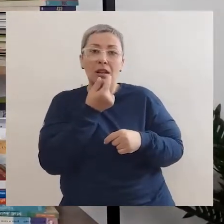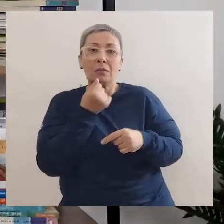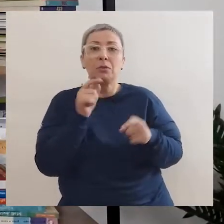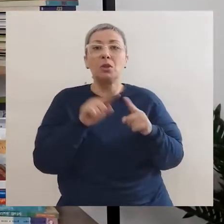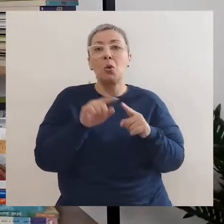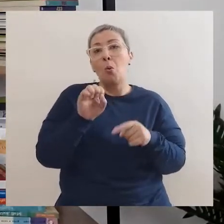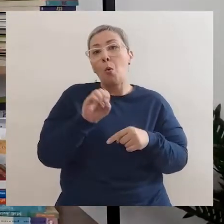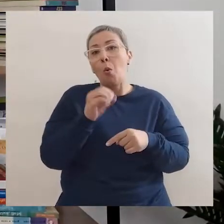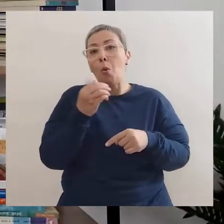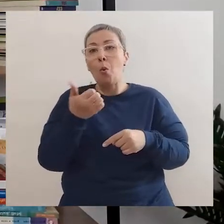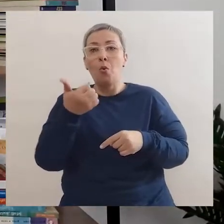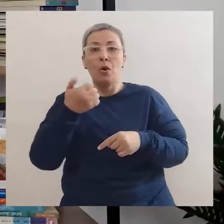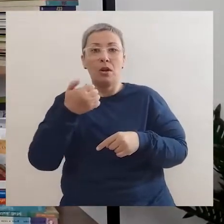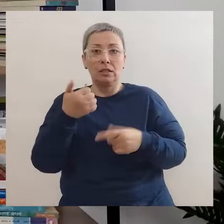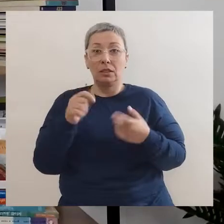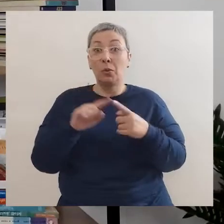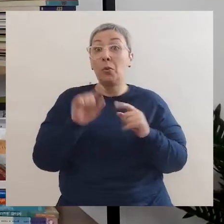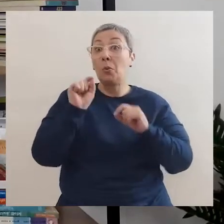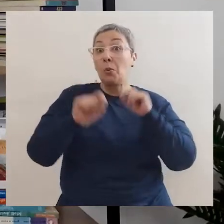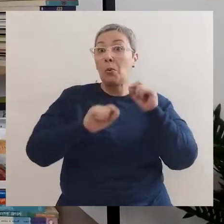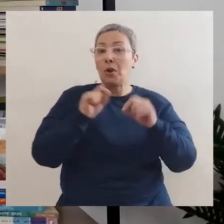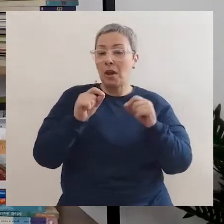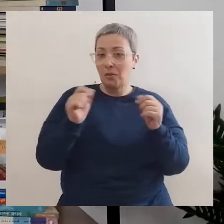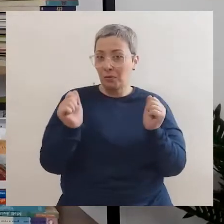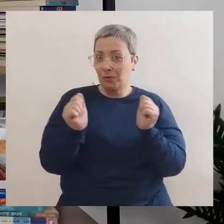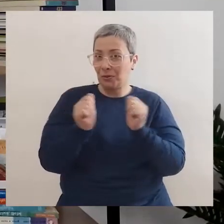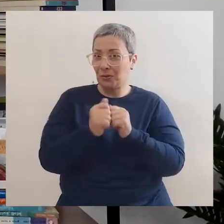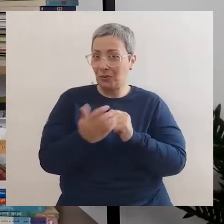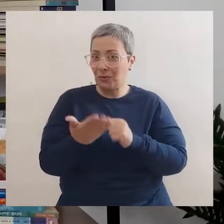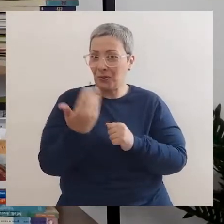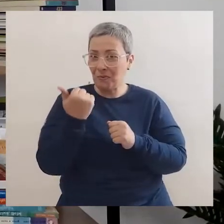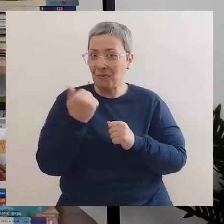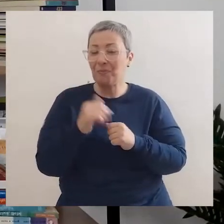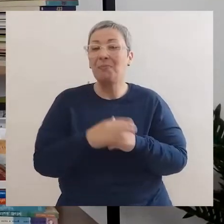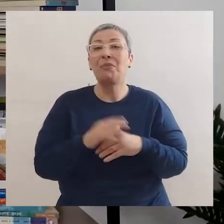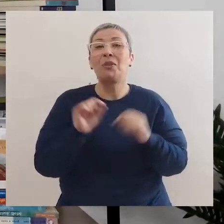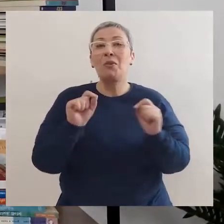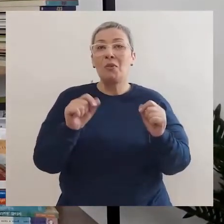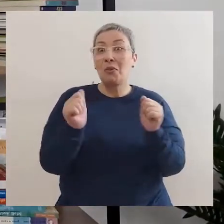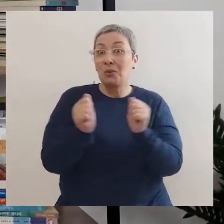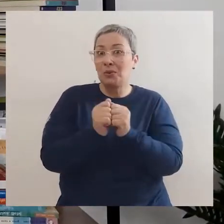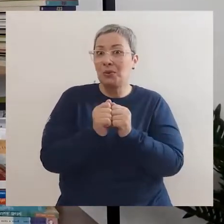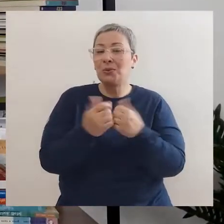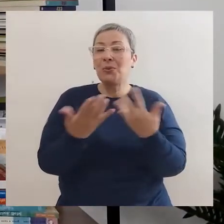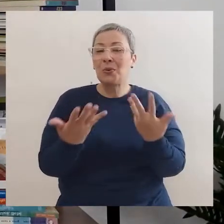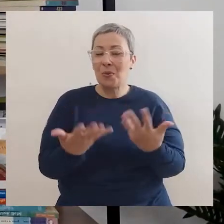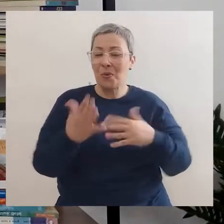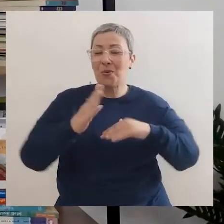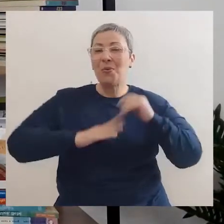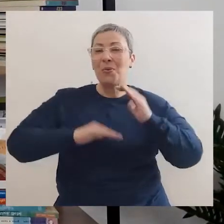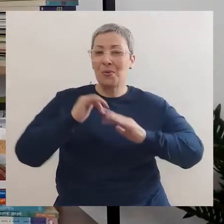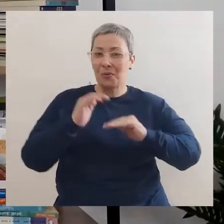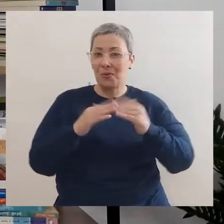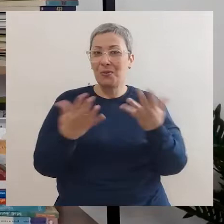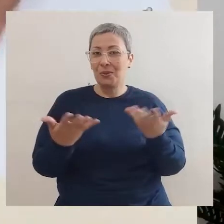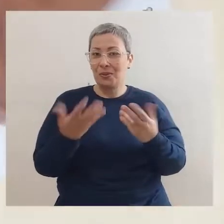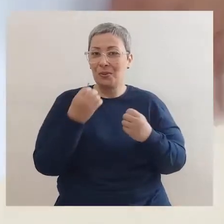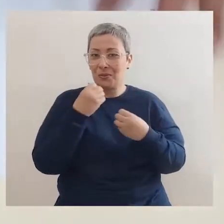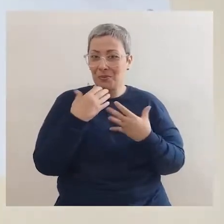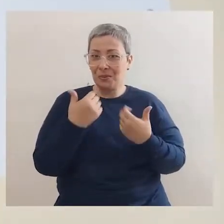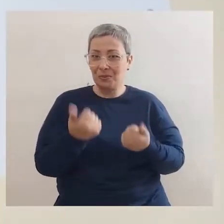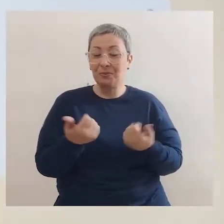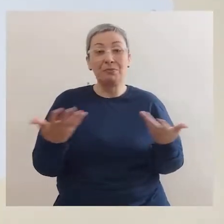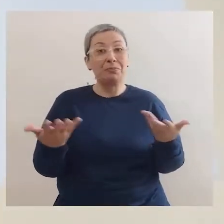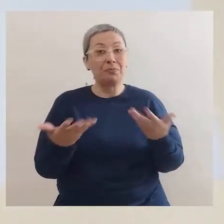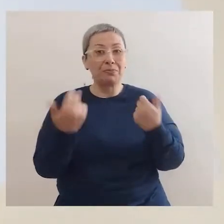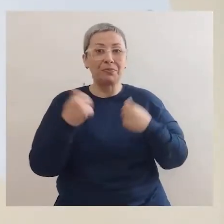lá. Vamos pegar o lápis? Já pega o lápis, pega a caneta, pega o papel que você tiver aí. Vamos fazer esse teste agora. Eu tenho aqui um